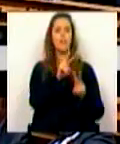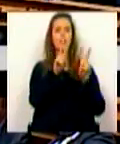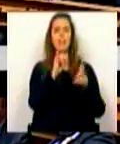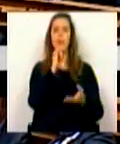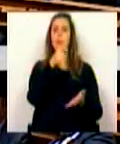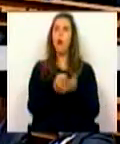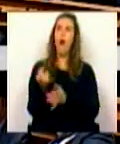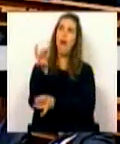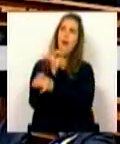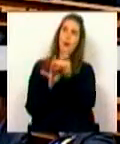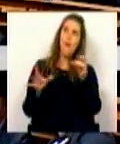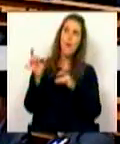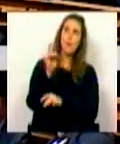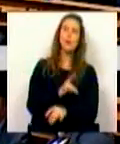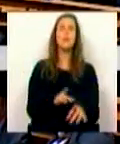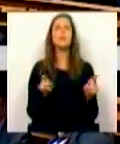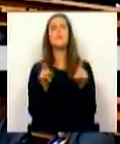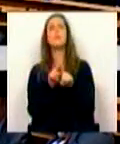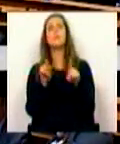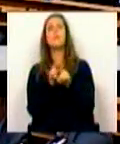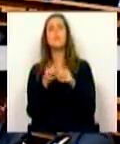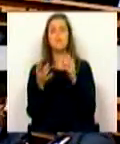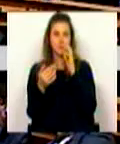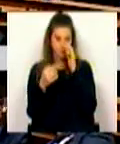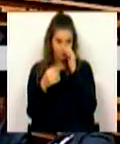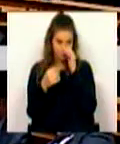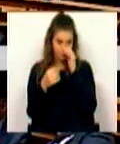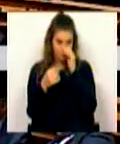impostos europeus como,